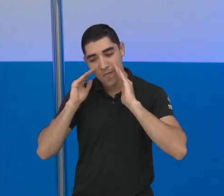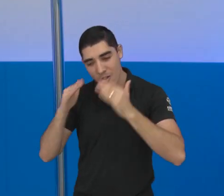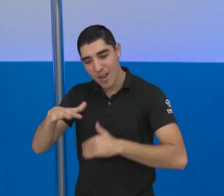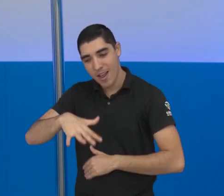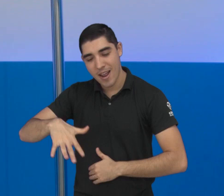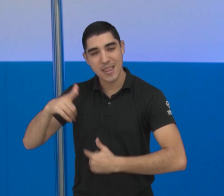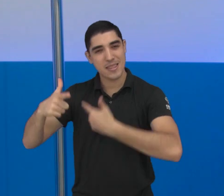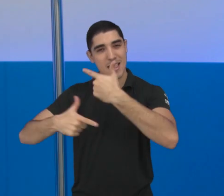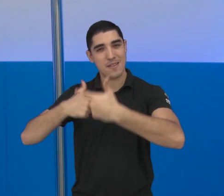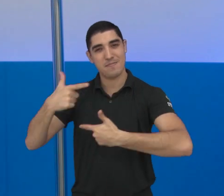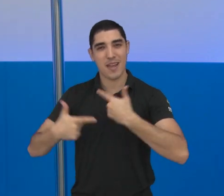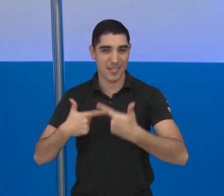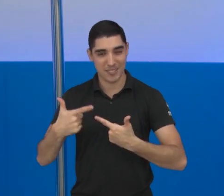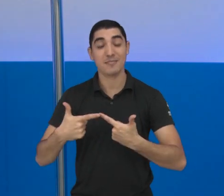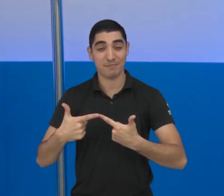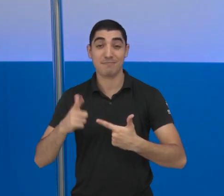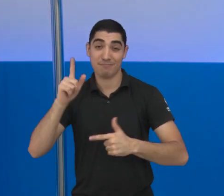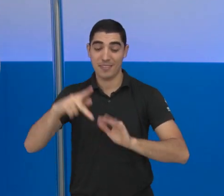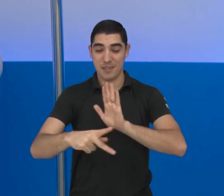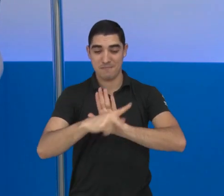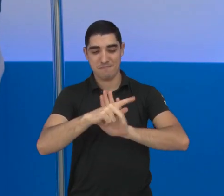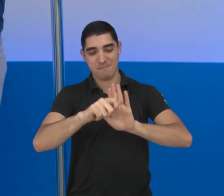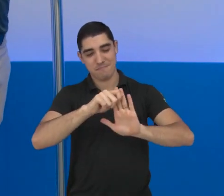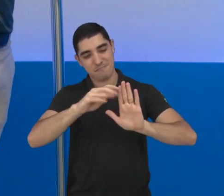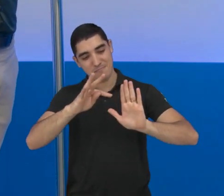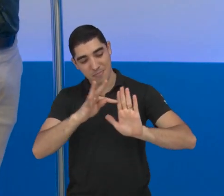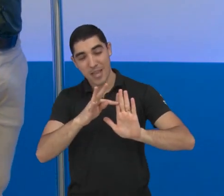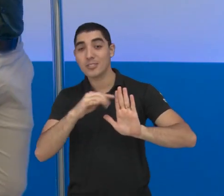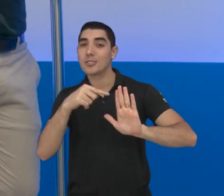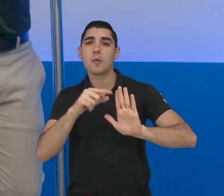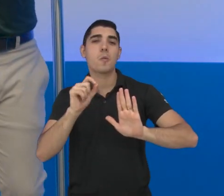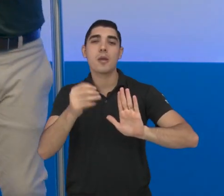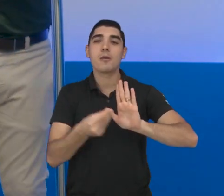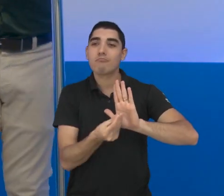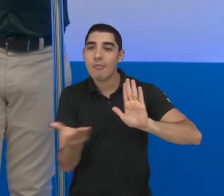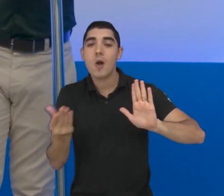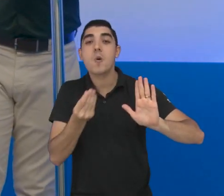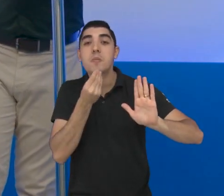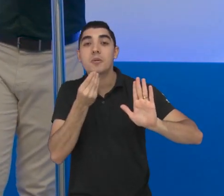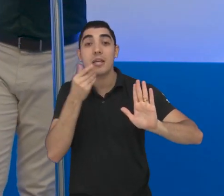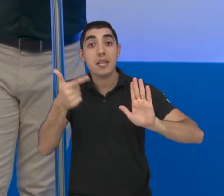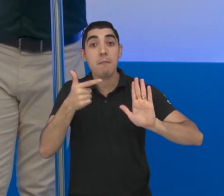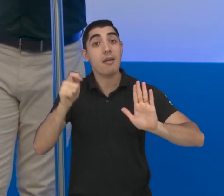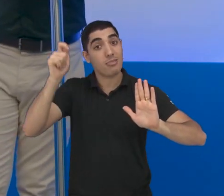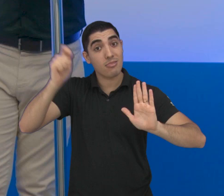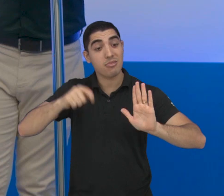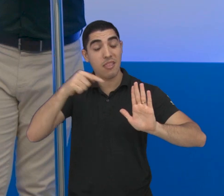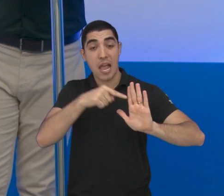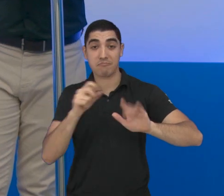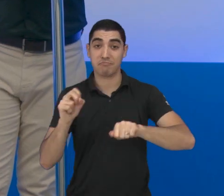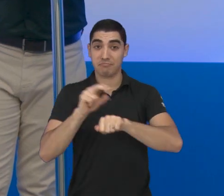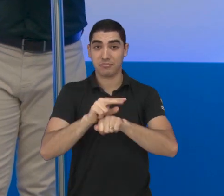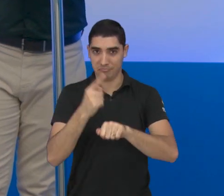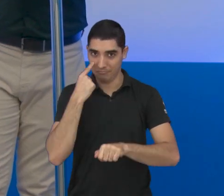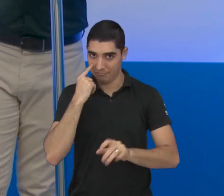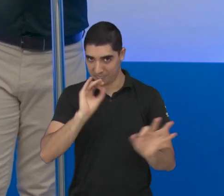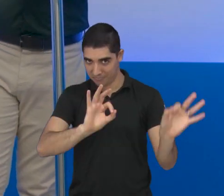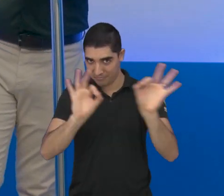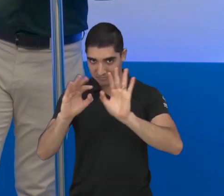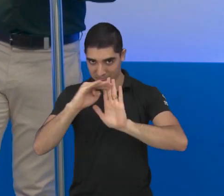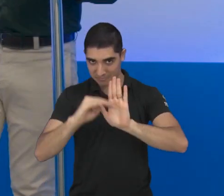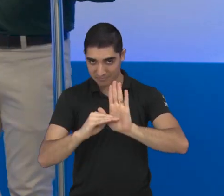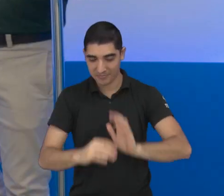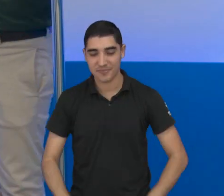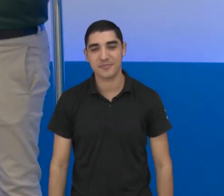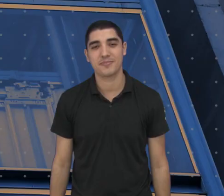hora de falar de emprego aqui no Boletim, hora da nossa agenda de serviços com as oportunidades de trabalho disponíveis no Pátio de São José.